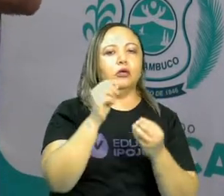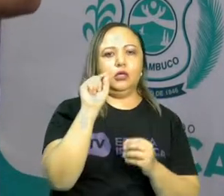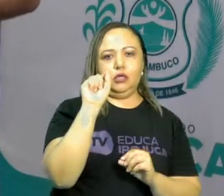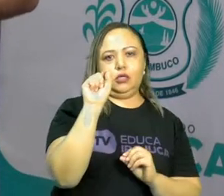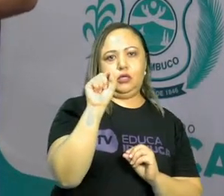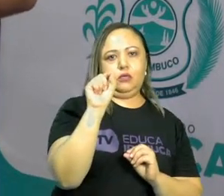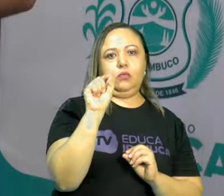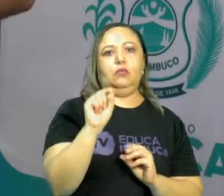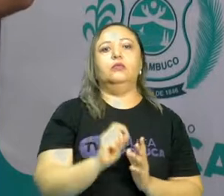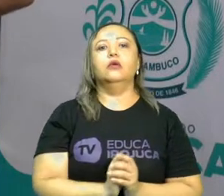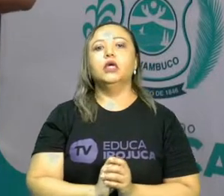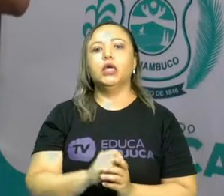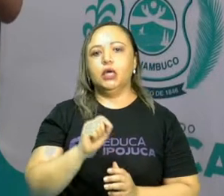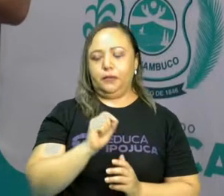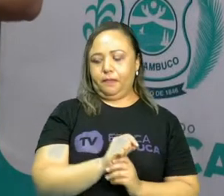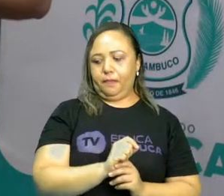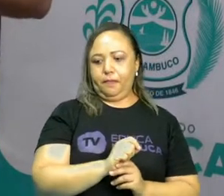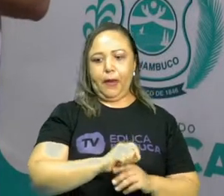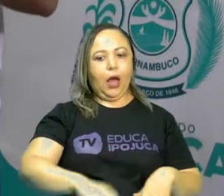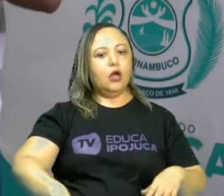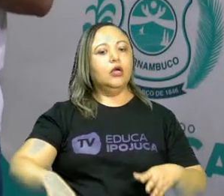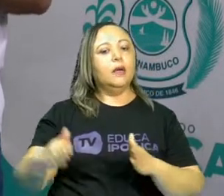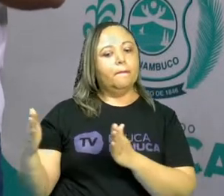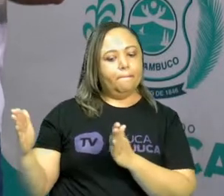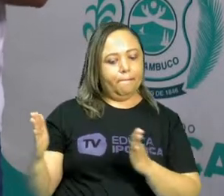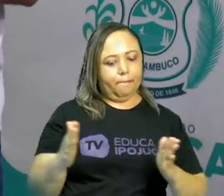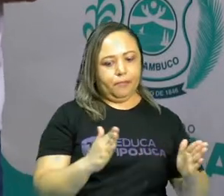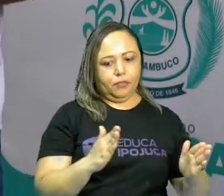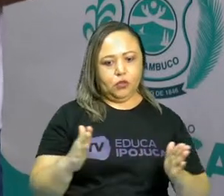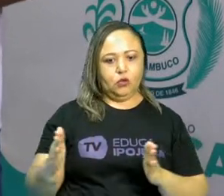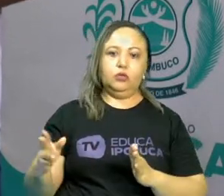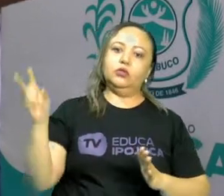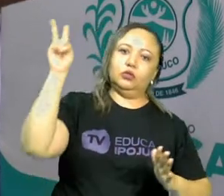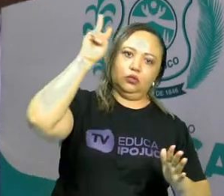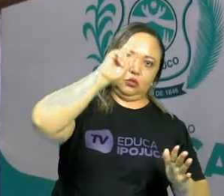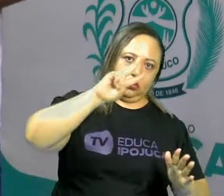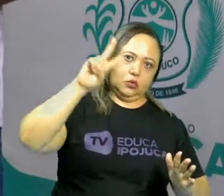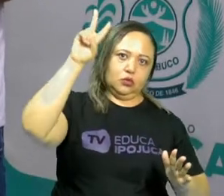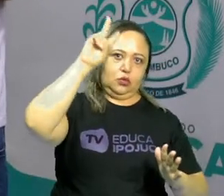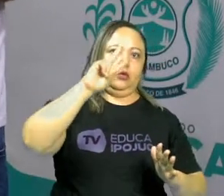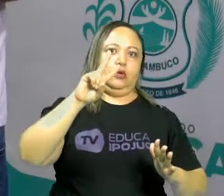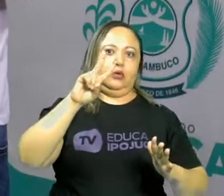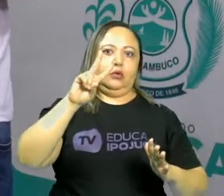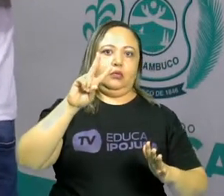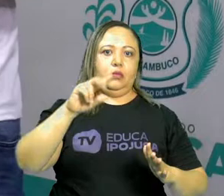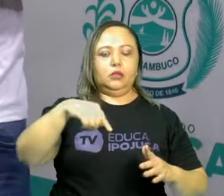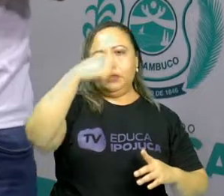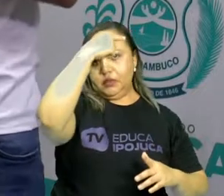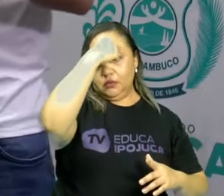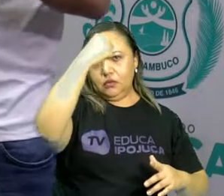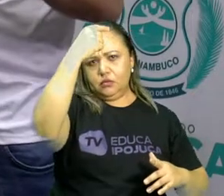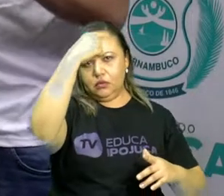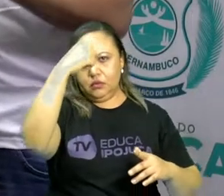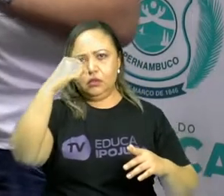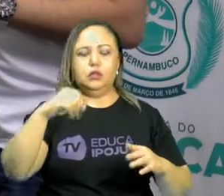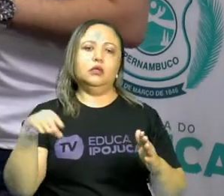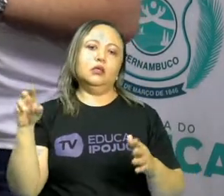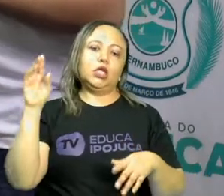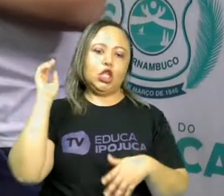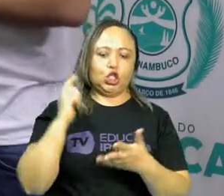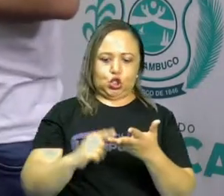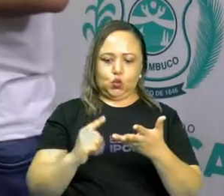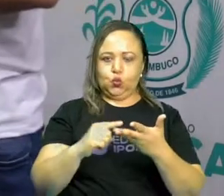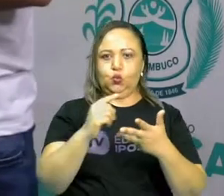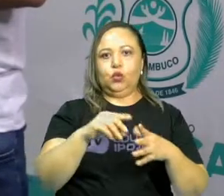períodos históricos. Tá bem? Isso para critérios acadêmicos, certo? Então, quais são esses períodos históricos?